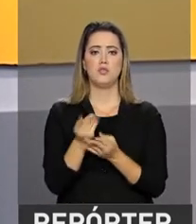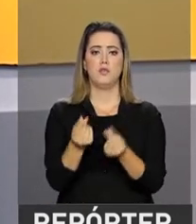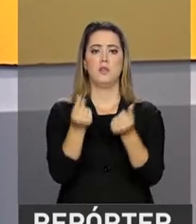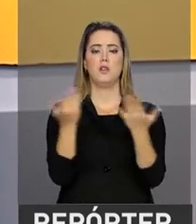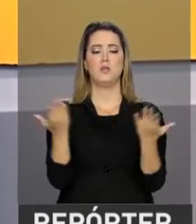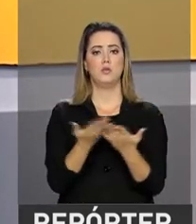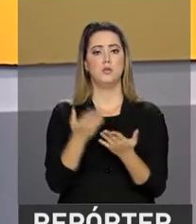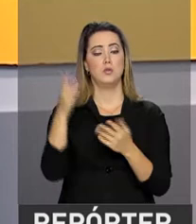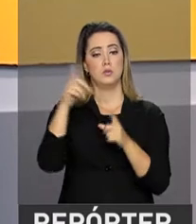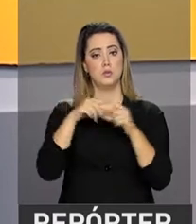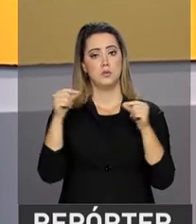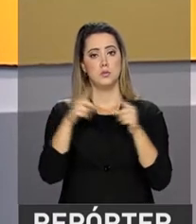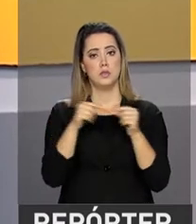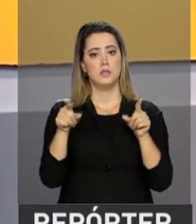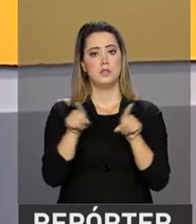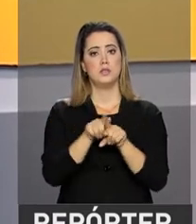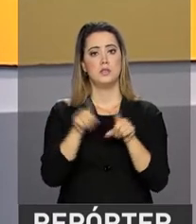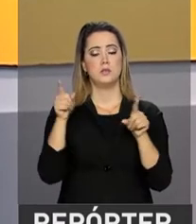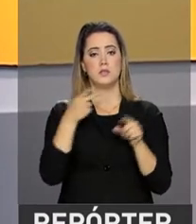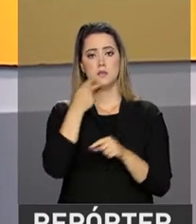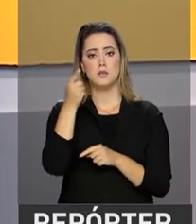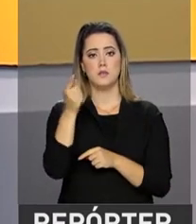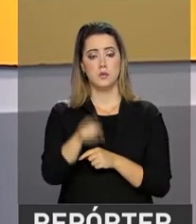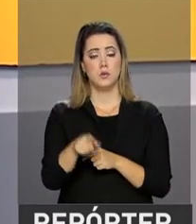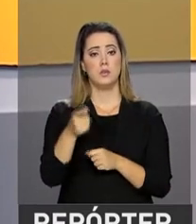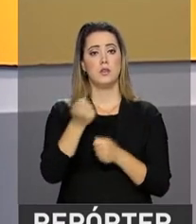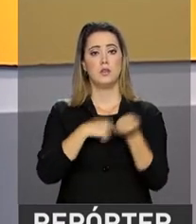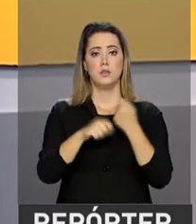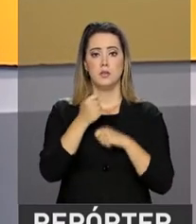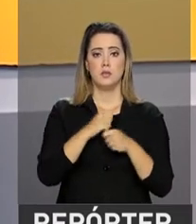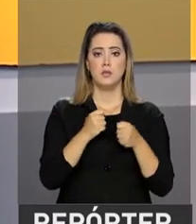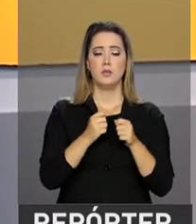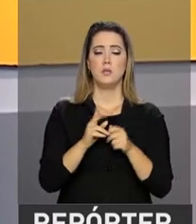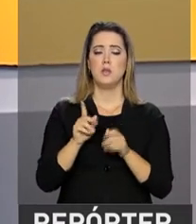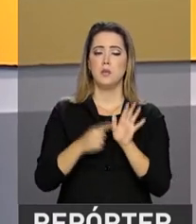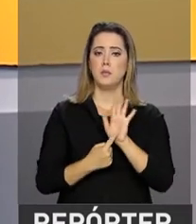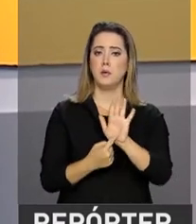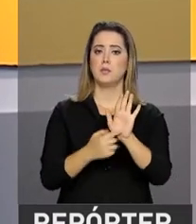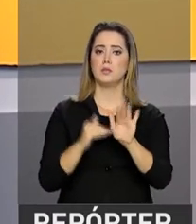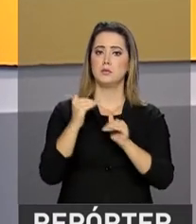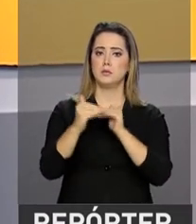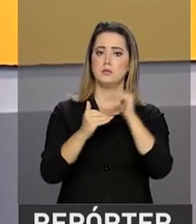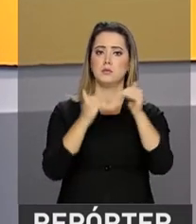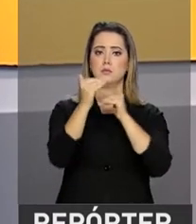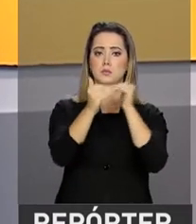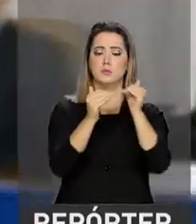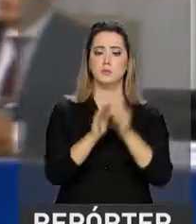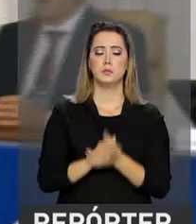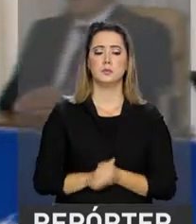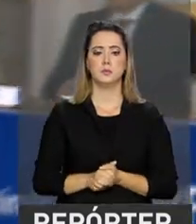em brasília o ministro voltou a garantir que a economia tem dado sinais de crescimento